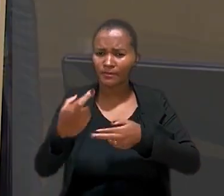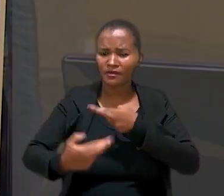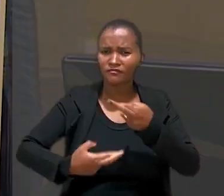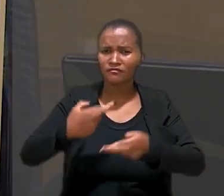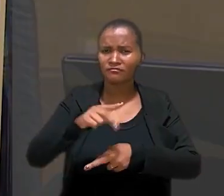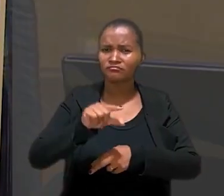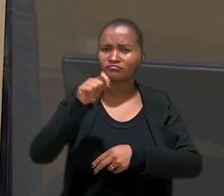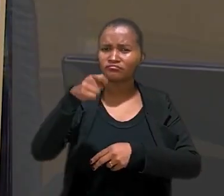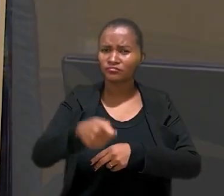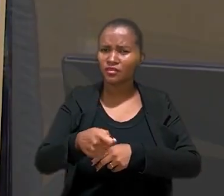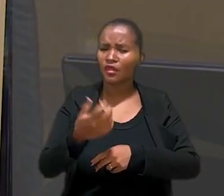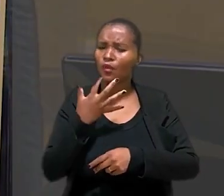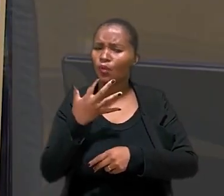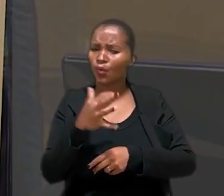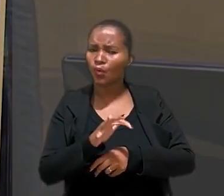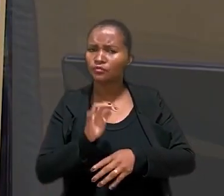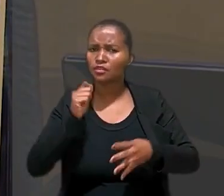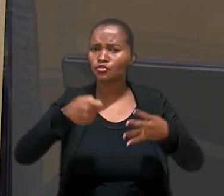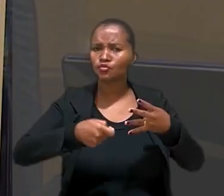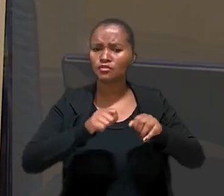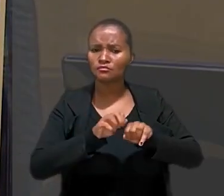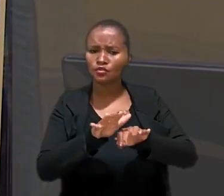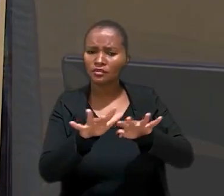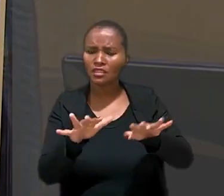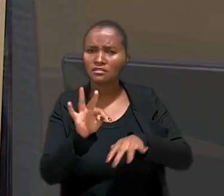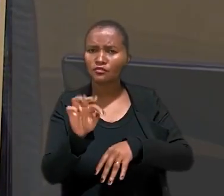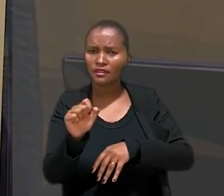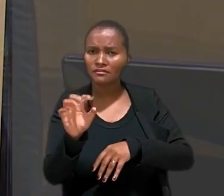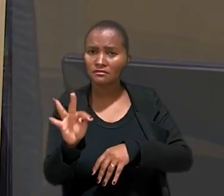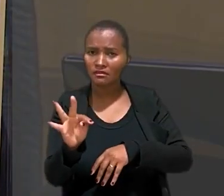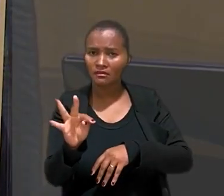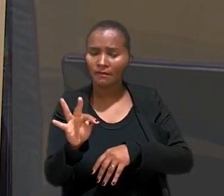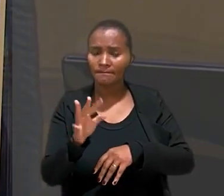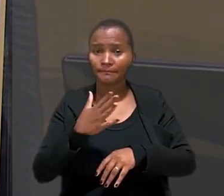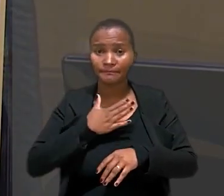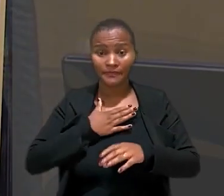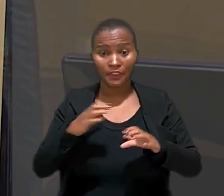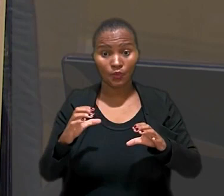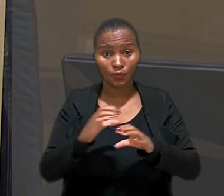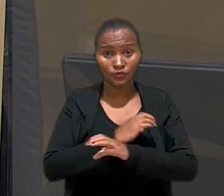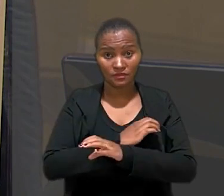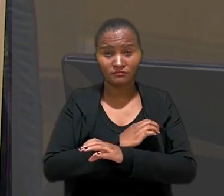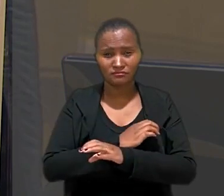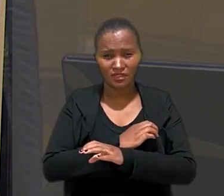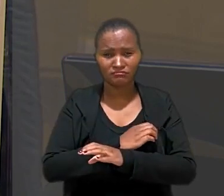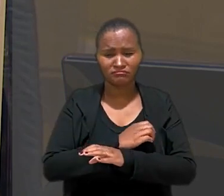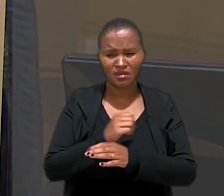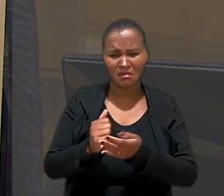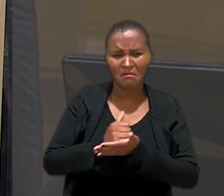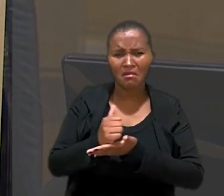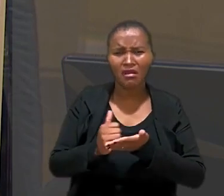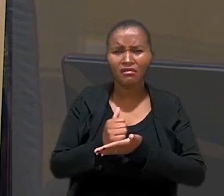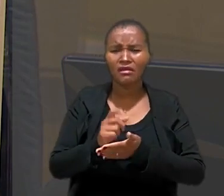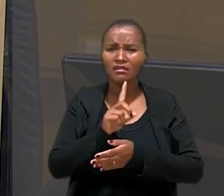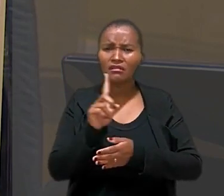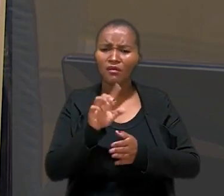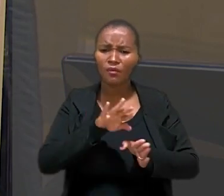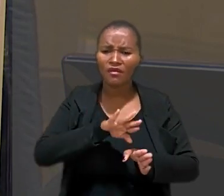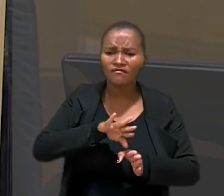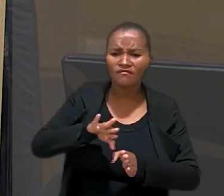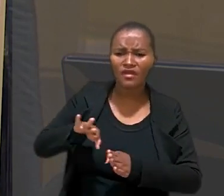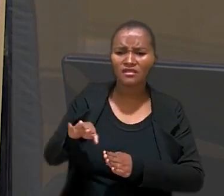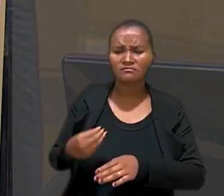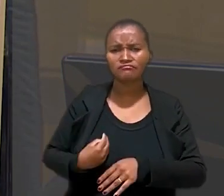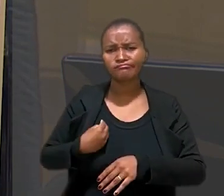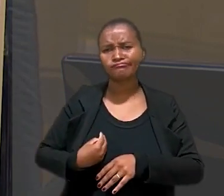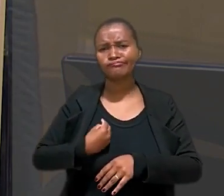decisão contrariaram a jurisprudência do TST. A minha conclusão é que estes fundamentos não